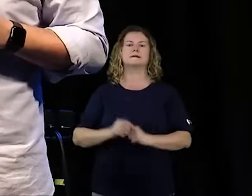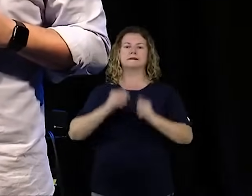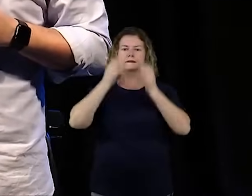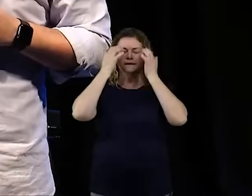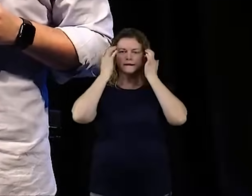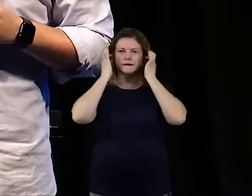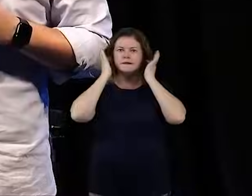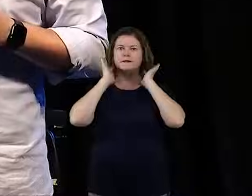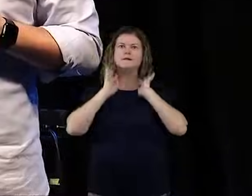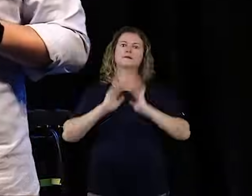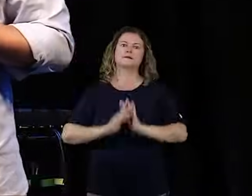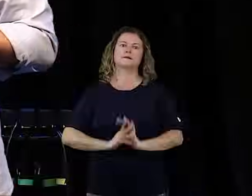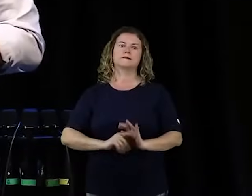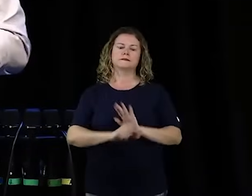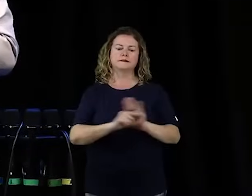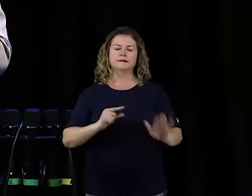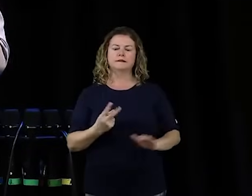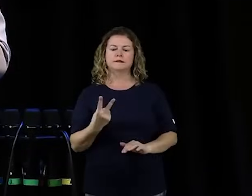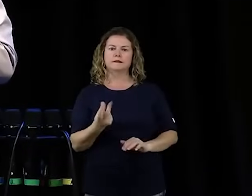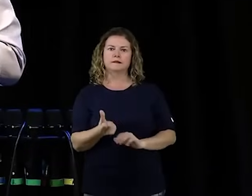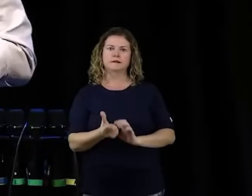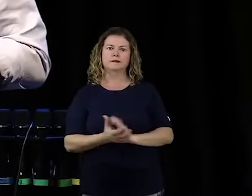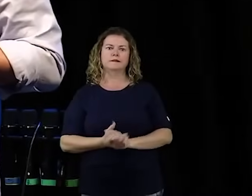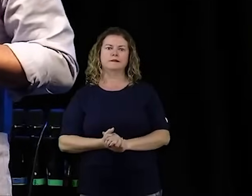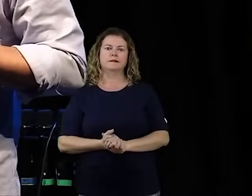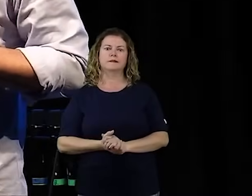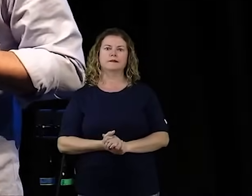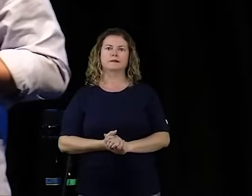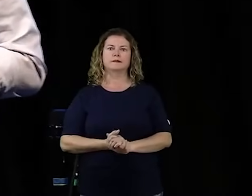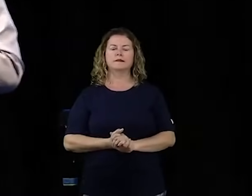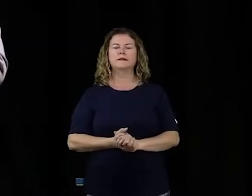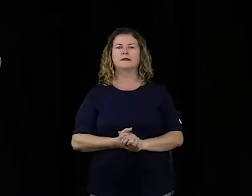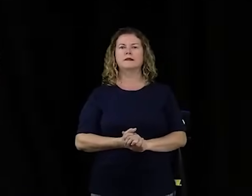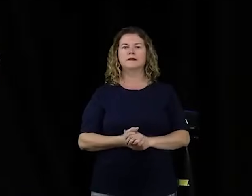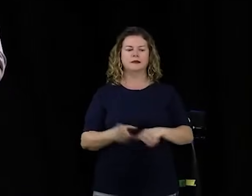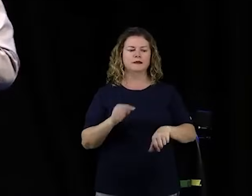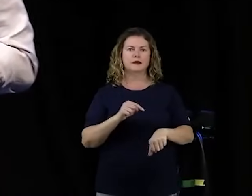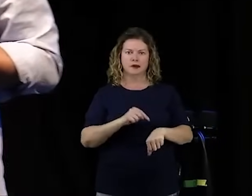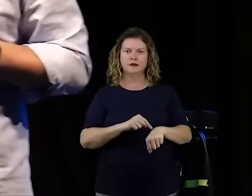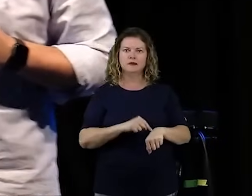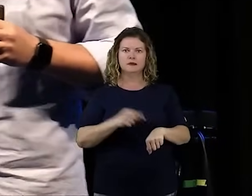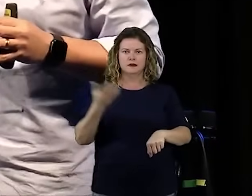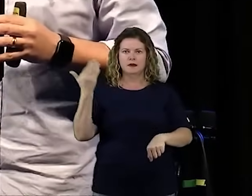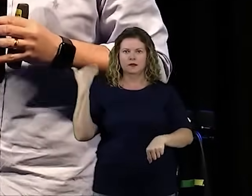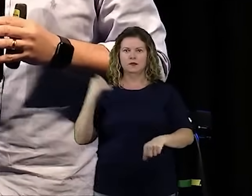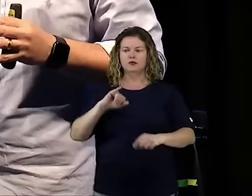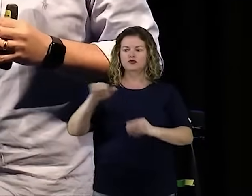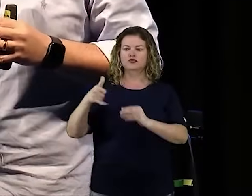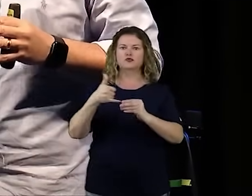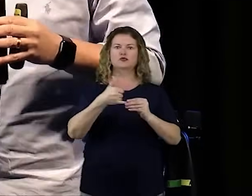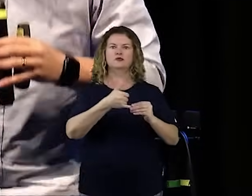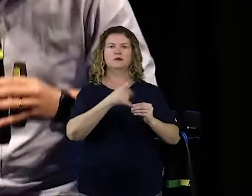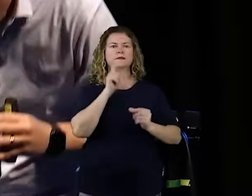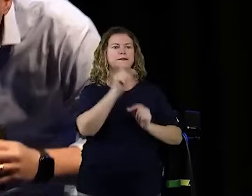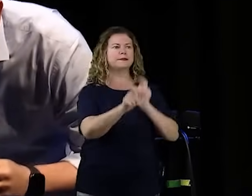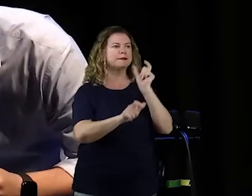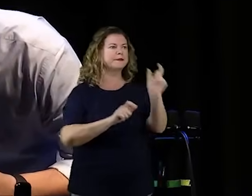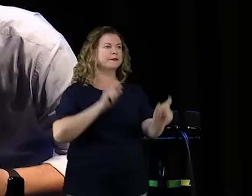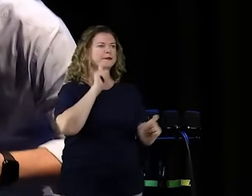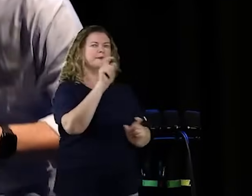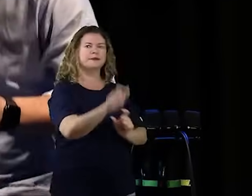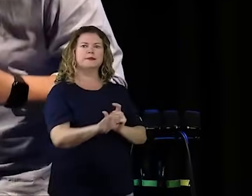Versículo verso 26 É esse mesmo naquela ocasião Josué pronunciou esse juramento solene